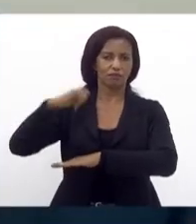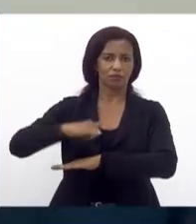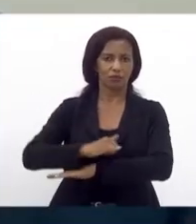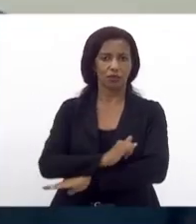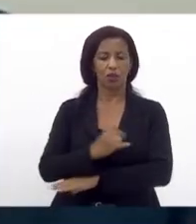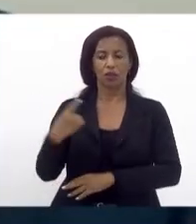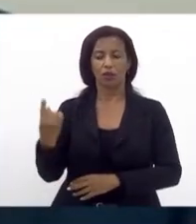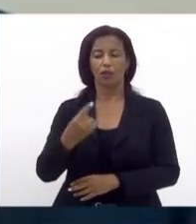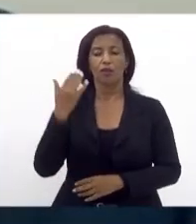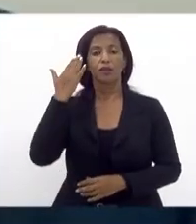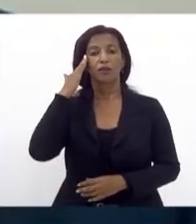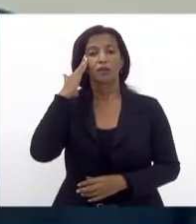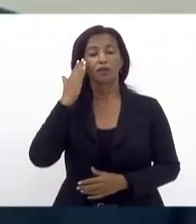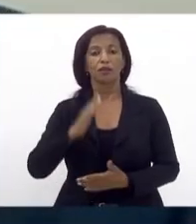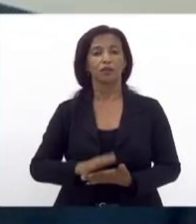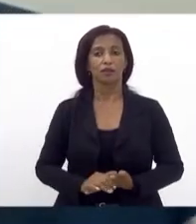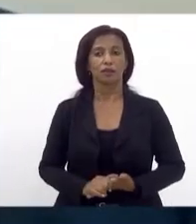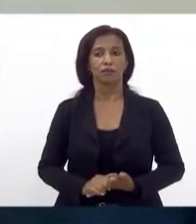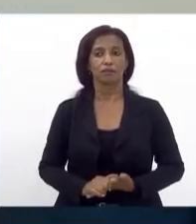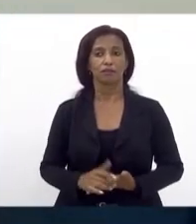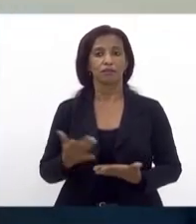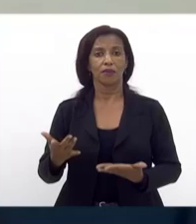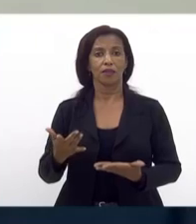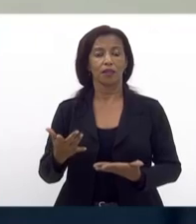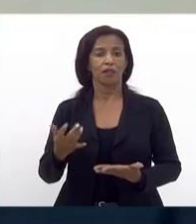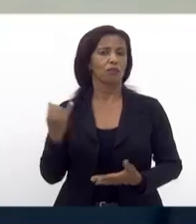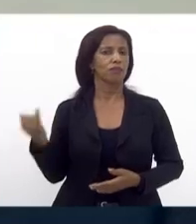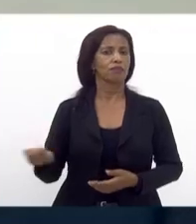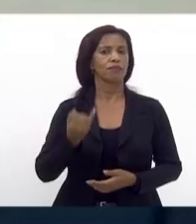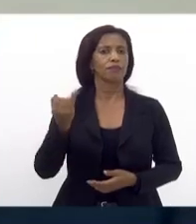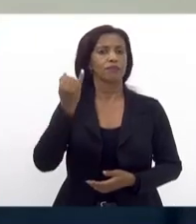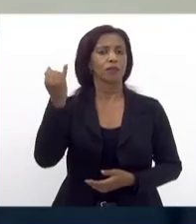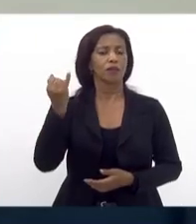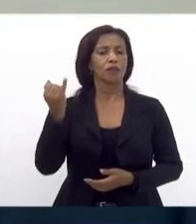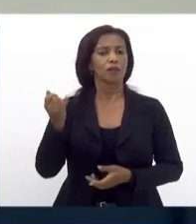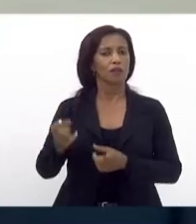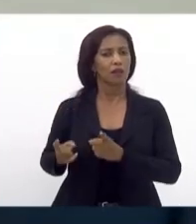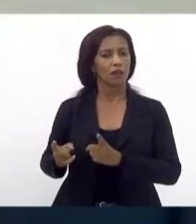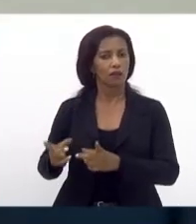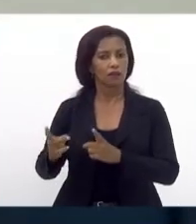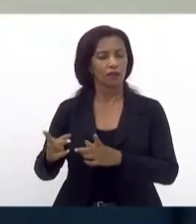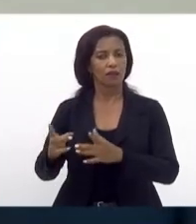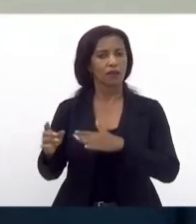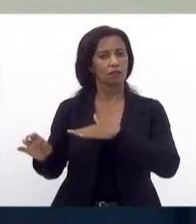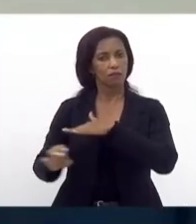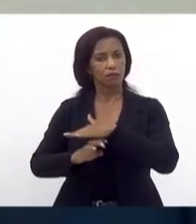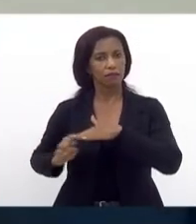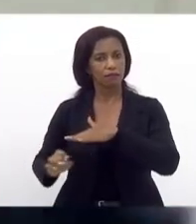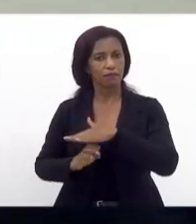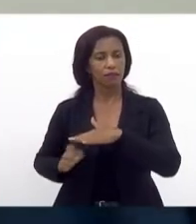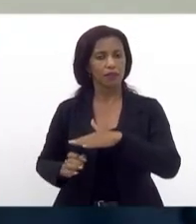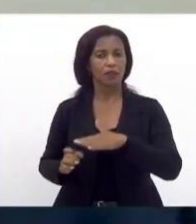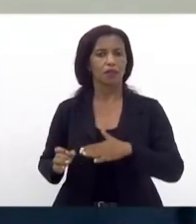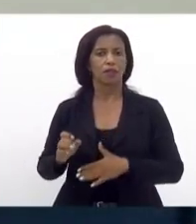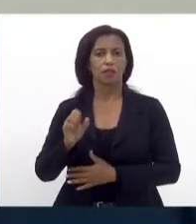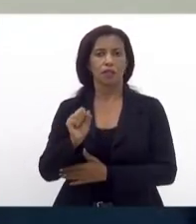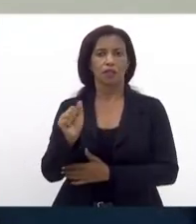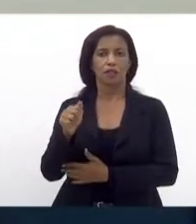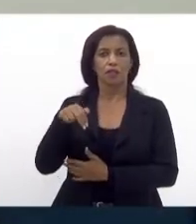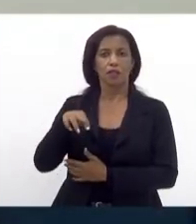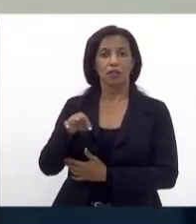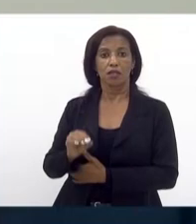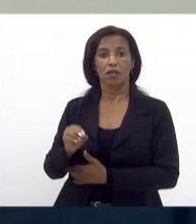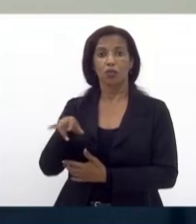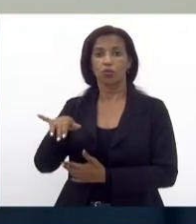entendemos que é imprescindível que a concessão do Santos Dumont, a ser realizada no ano que